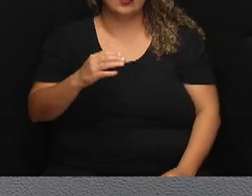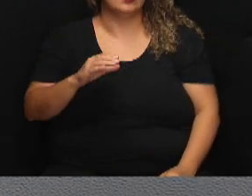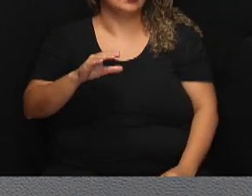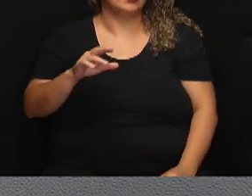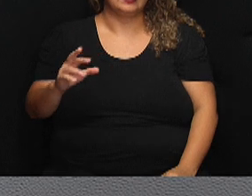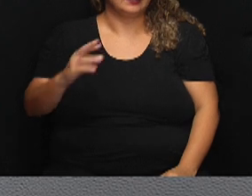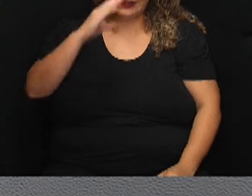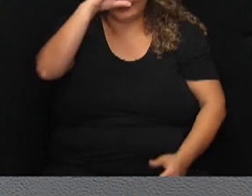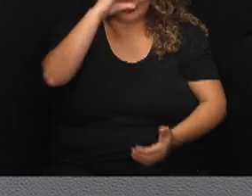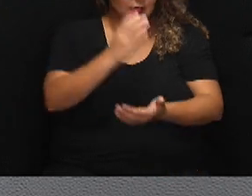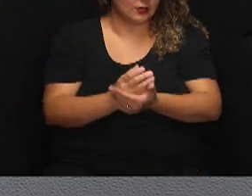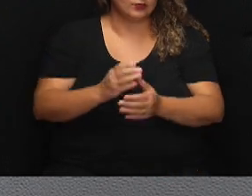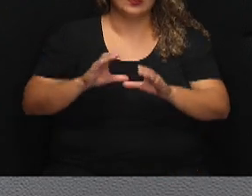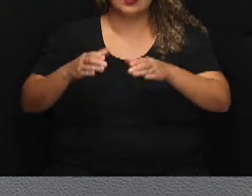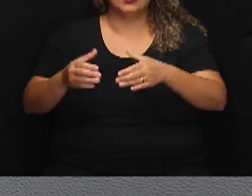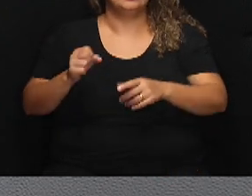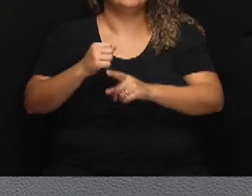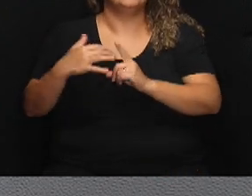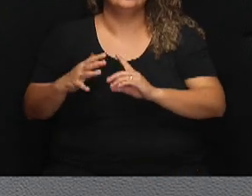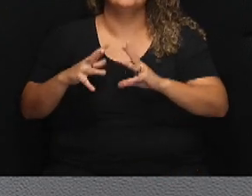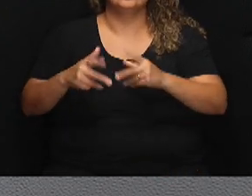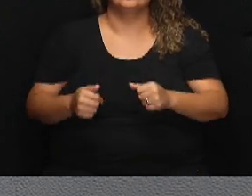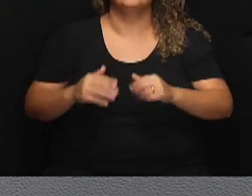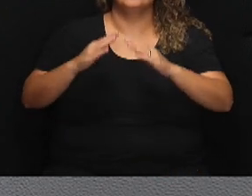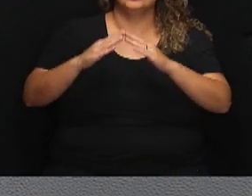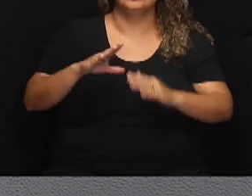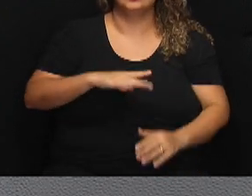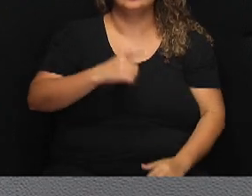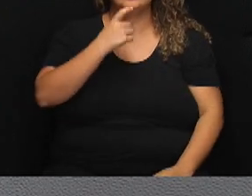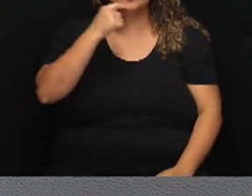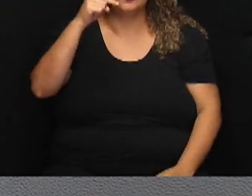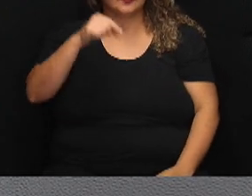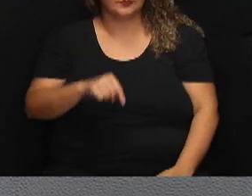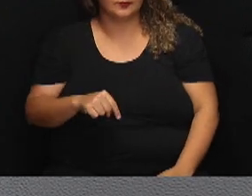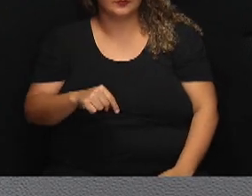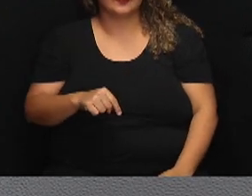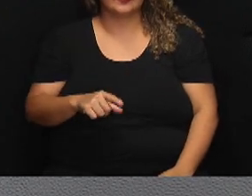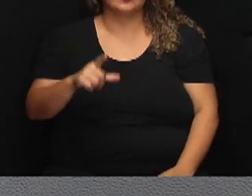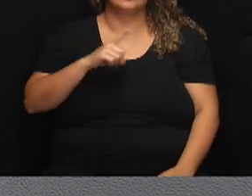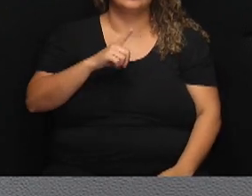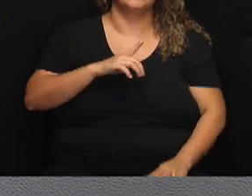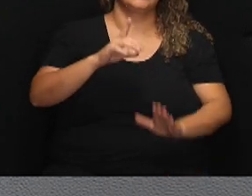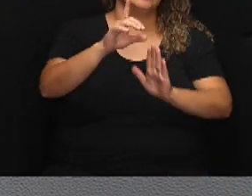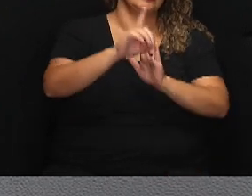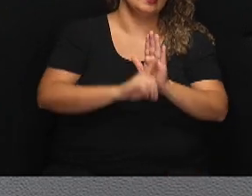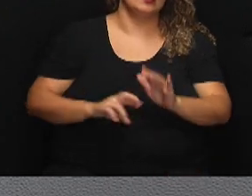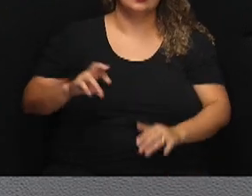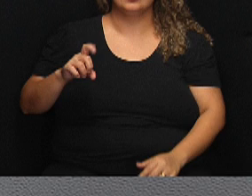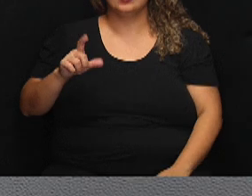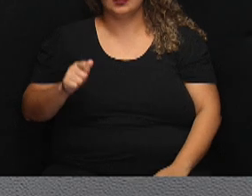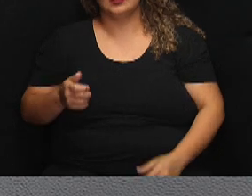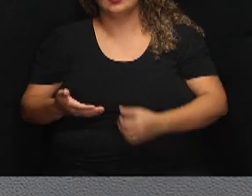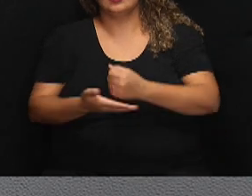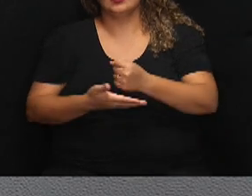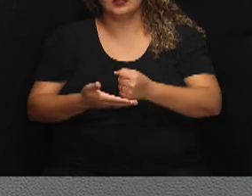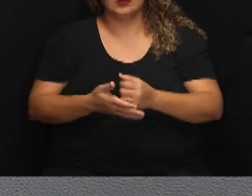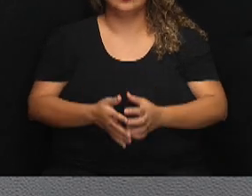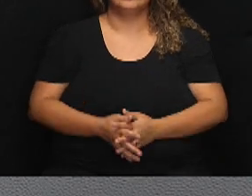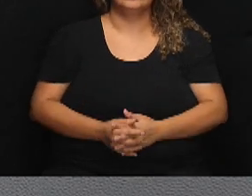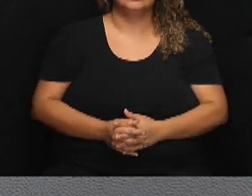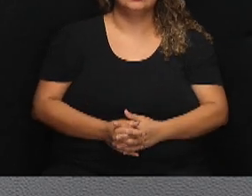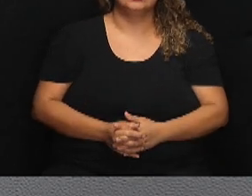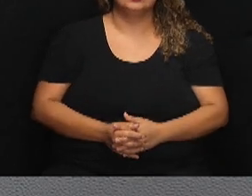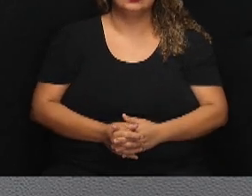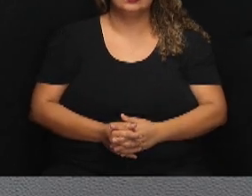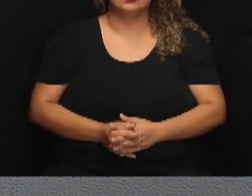social. Todas as pessoas que são residentes aqui no município de Campinas teriam o direito à renda básica, né?